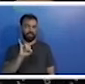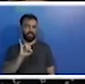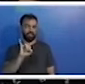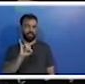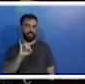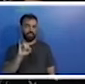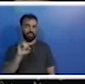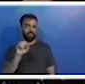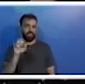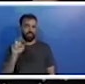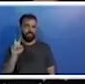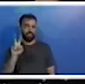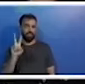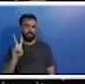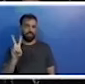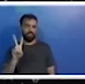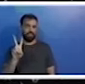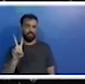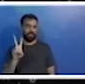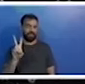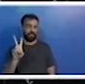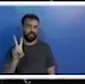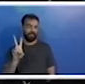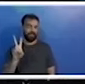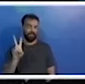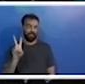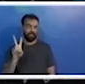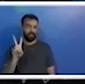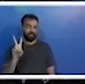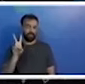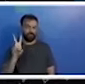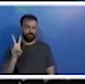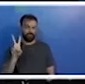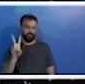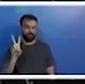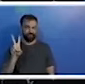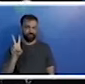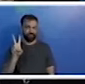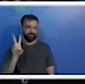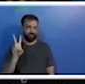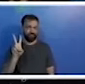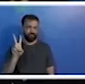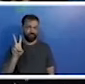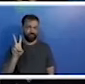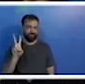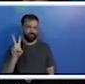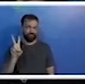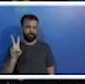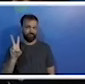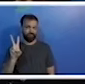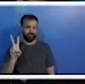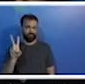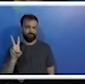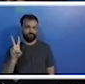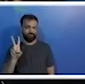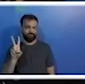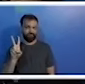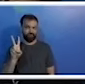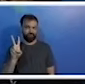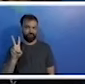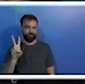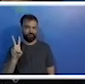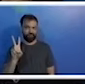High e isso olha a letrinha ver não se confundam com a letra F Olha a